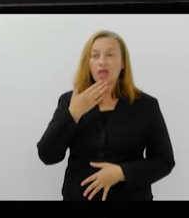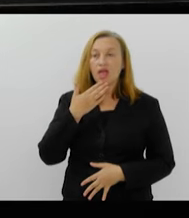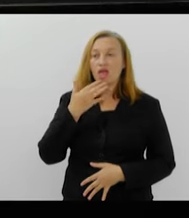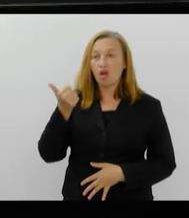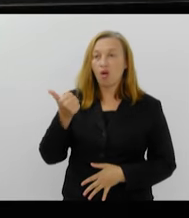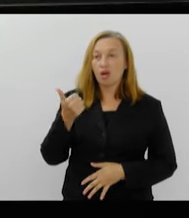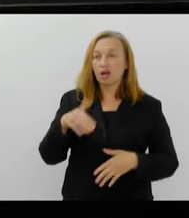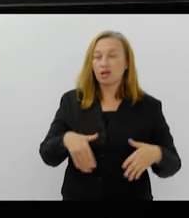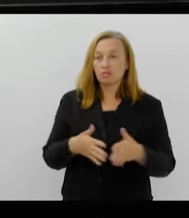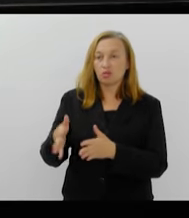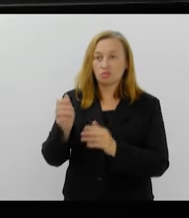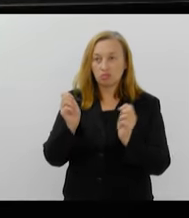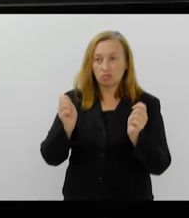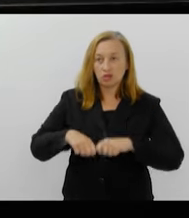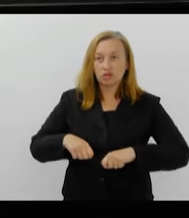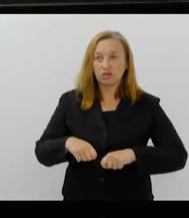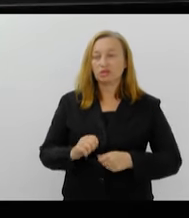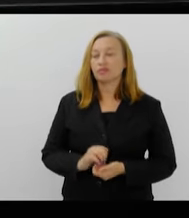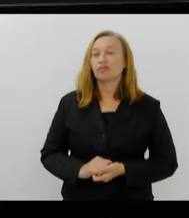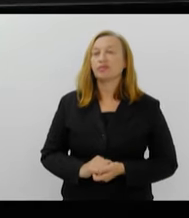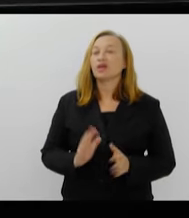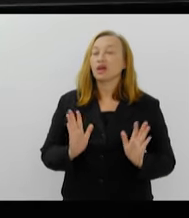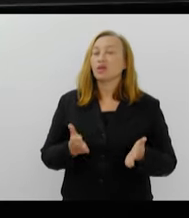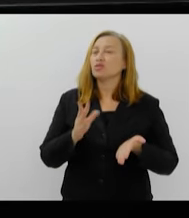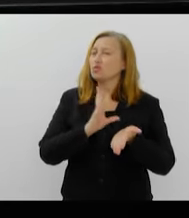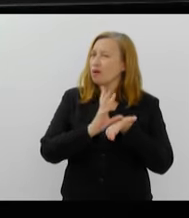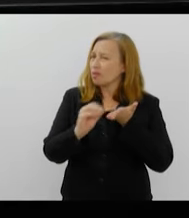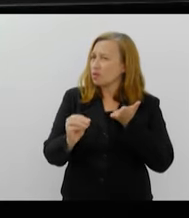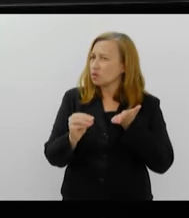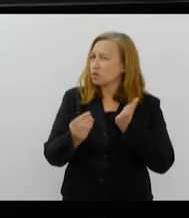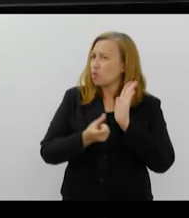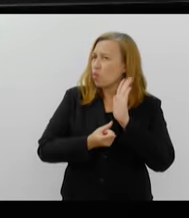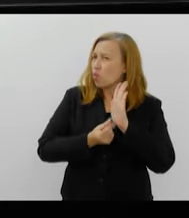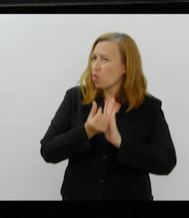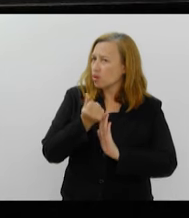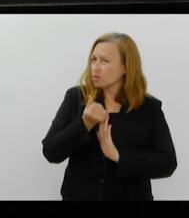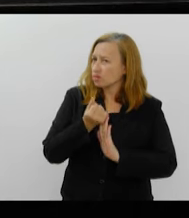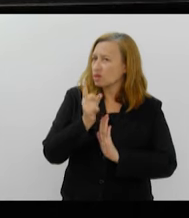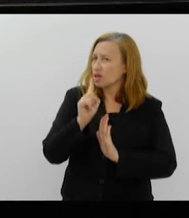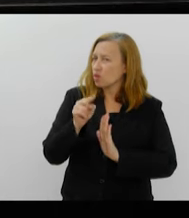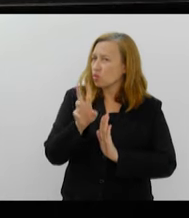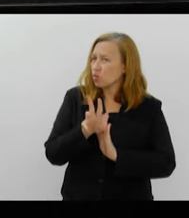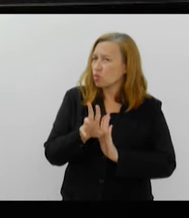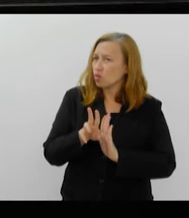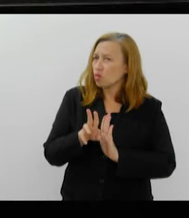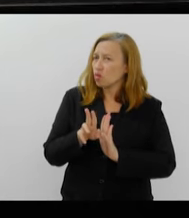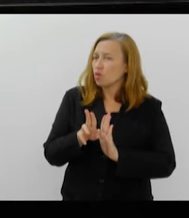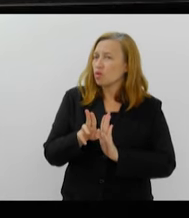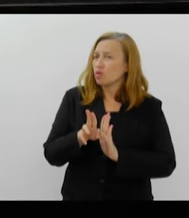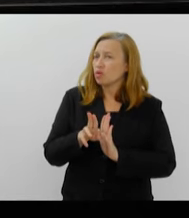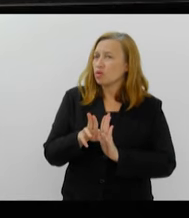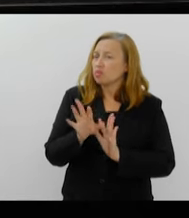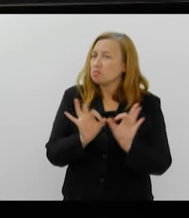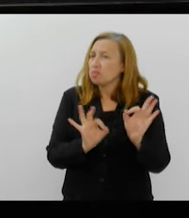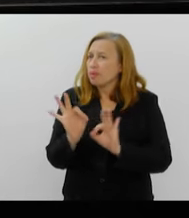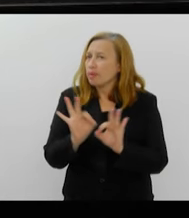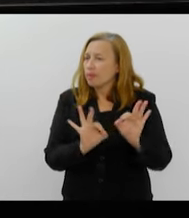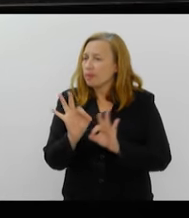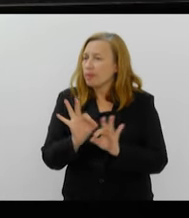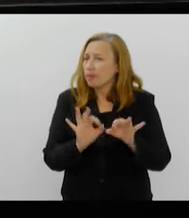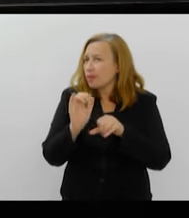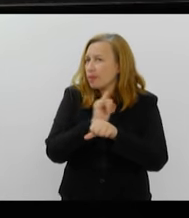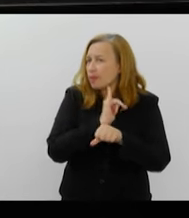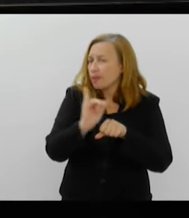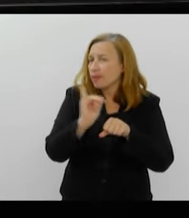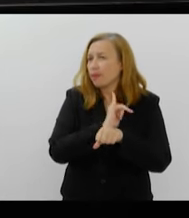possível. Bom, sobre a pauta, o orçamento é um instrumento de programação e planejamento que o Estado